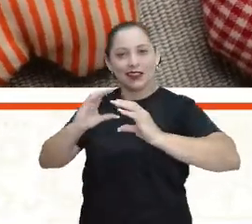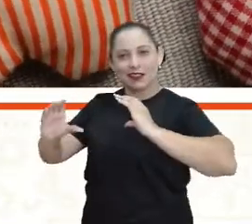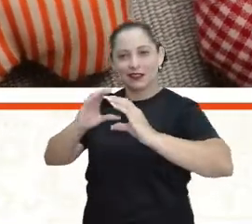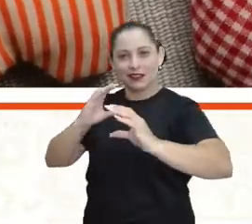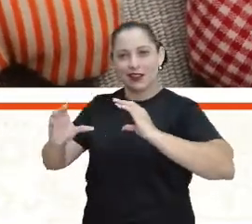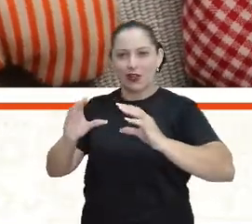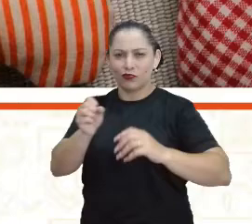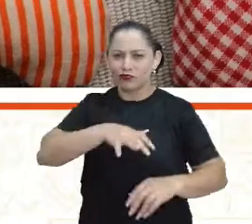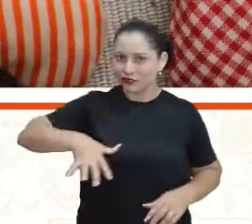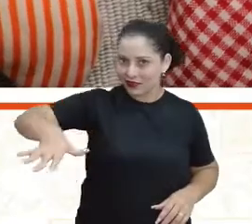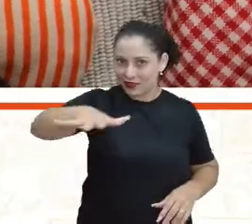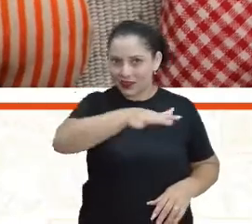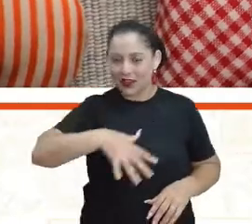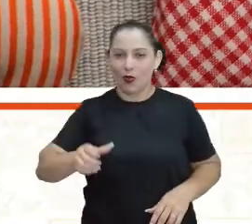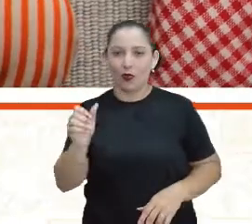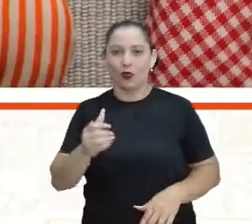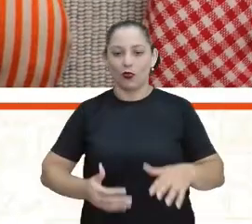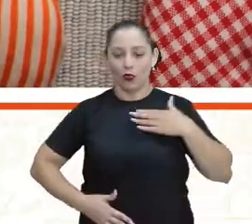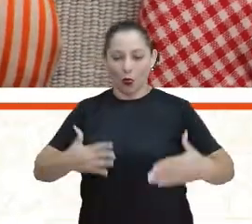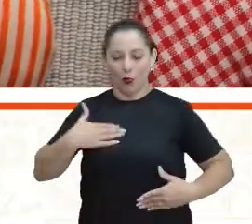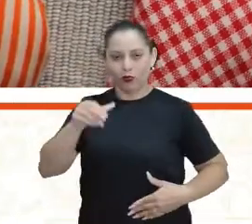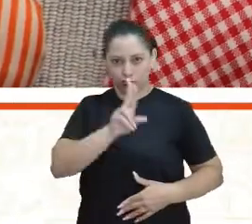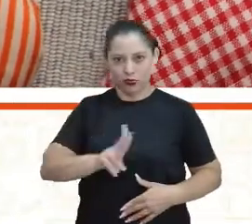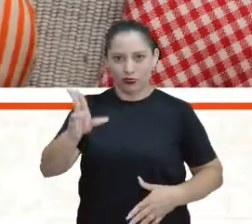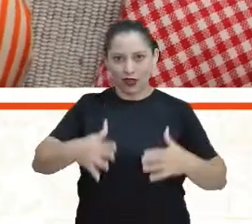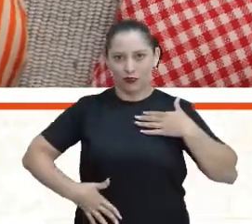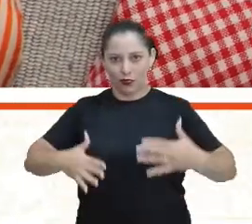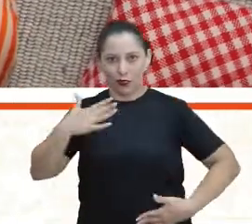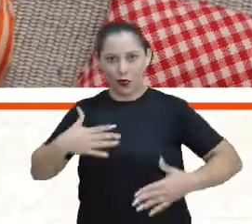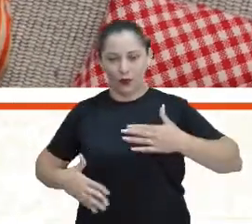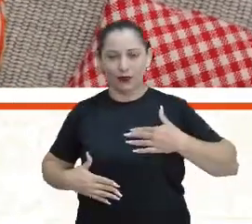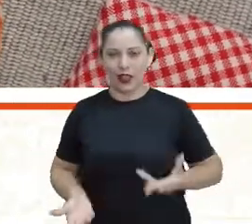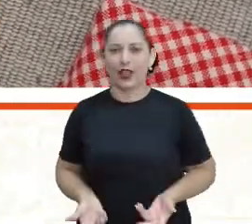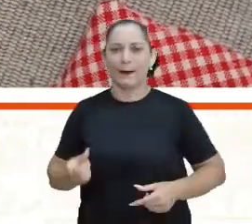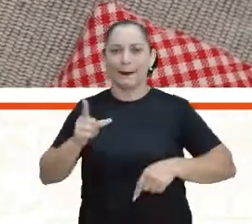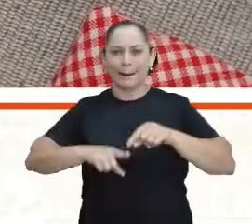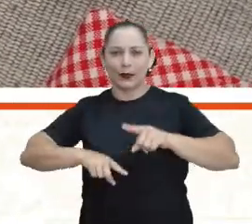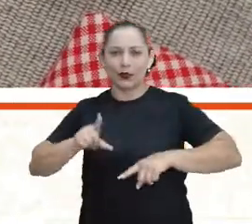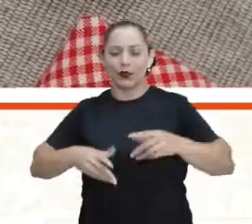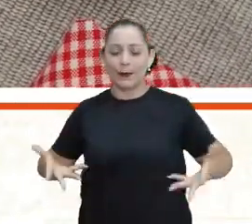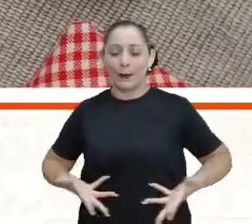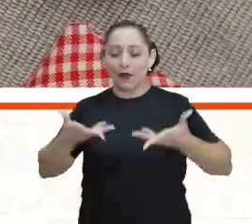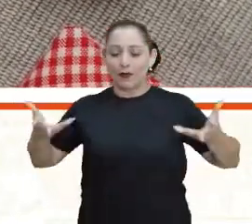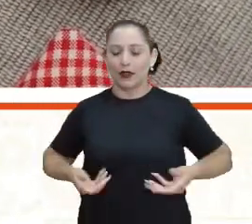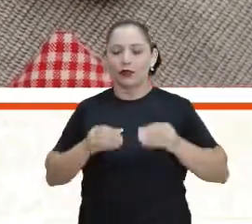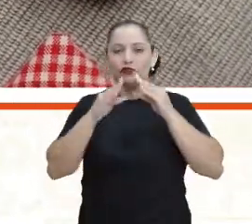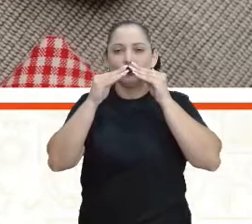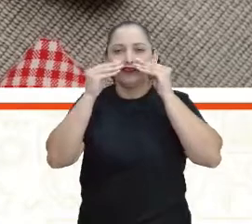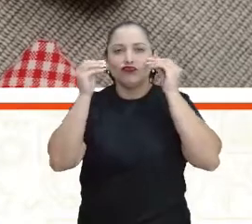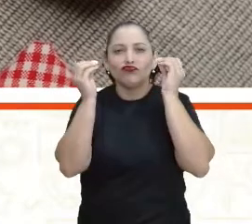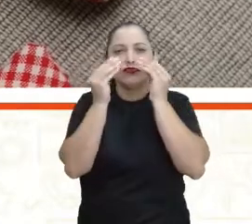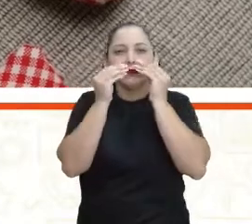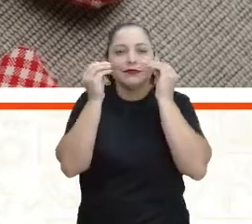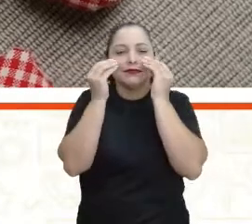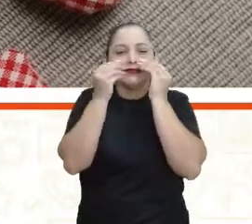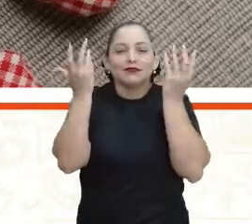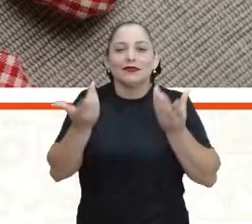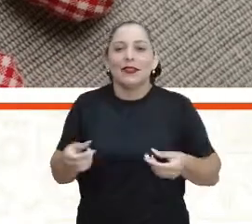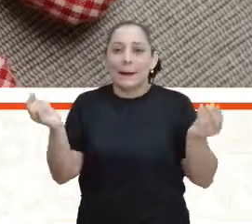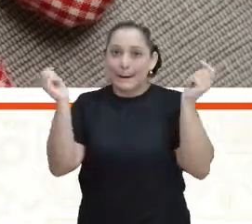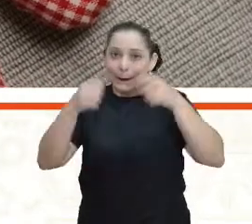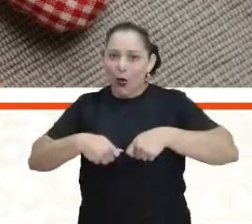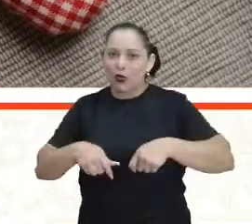o mundo através do nosso corpo. Então, é um material de estimulação olfativa importante. Ele pode ser